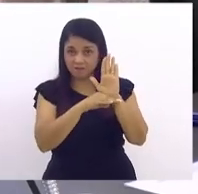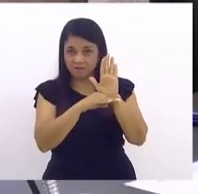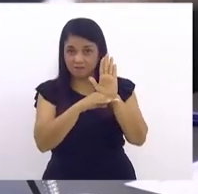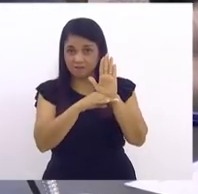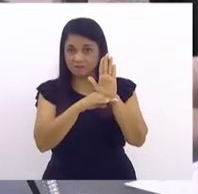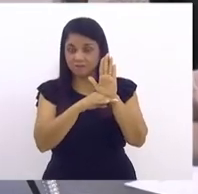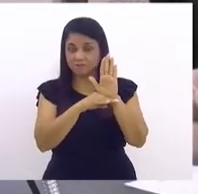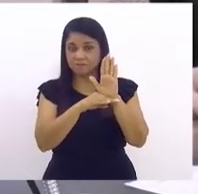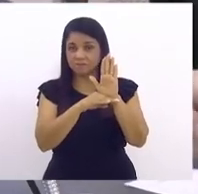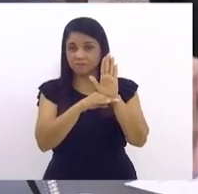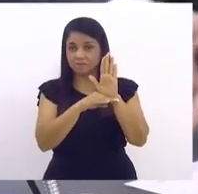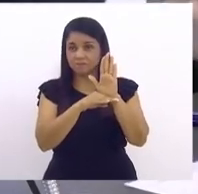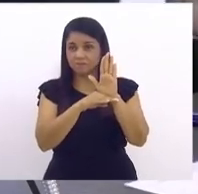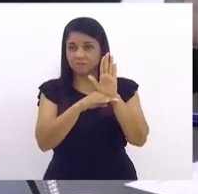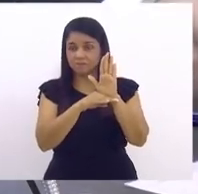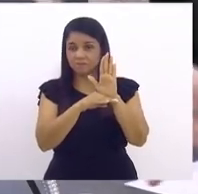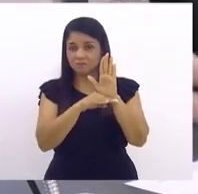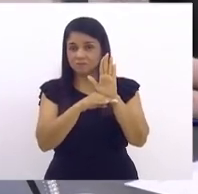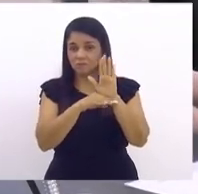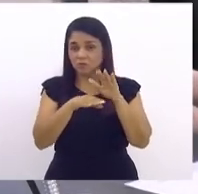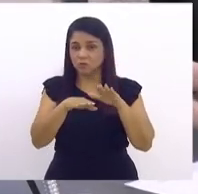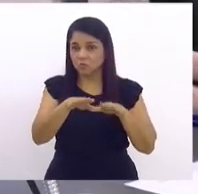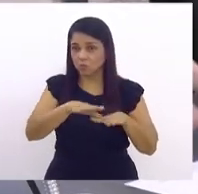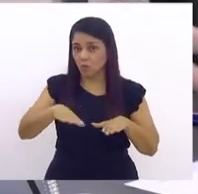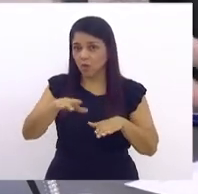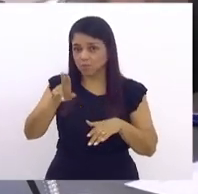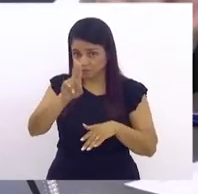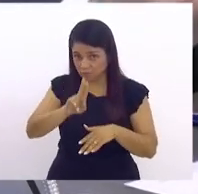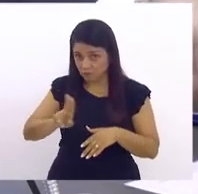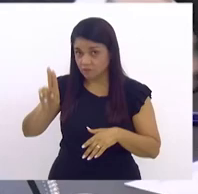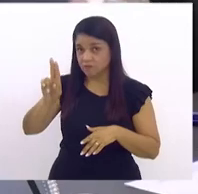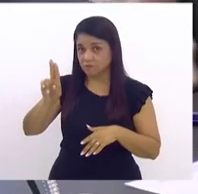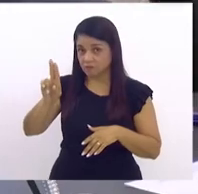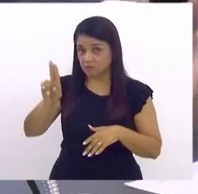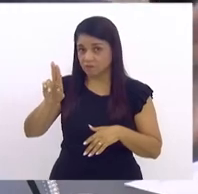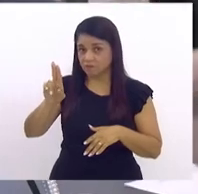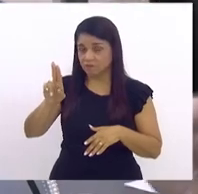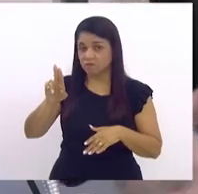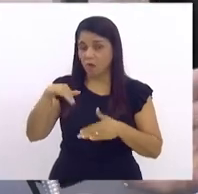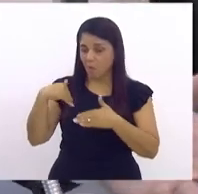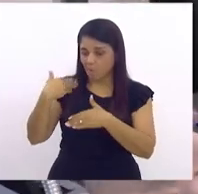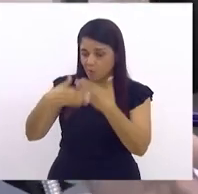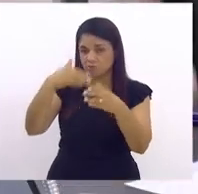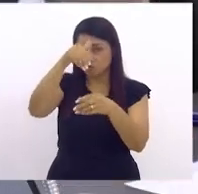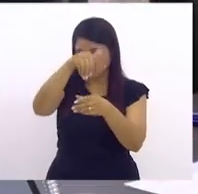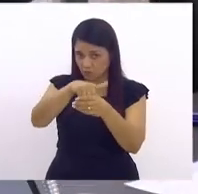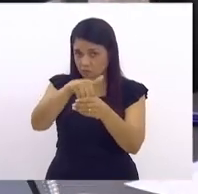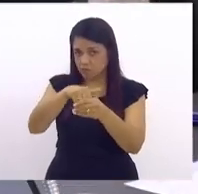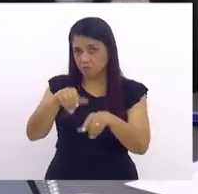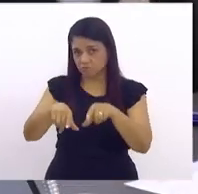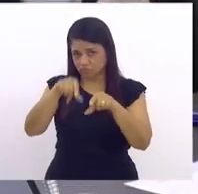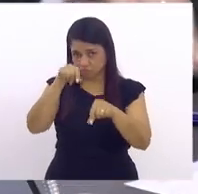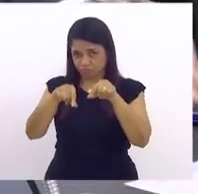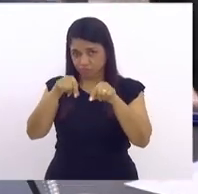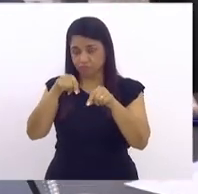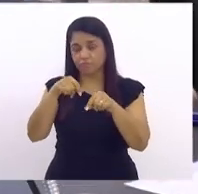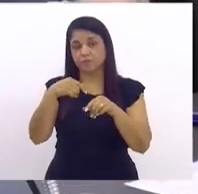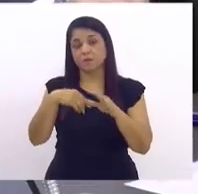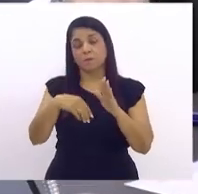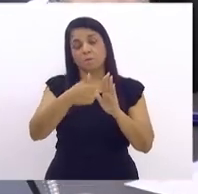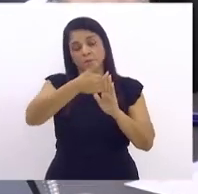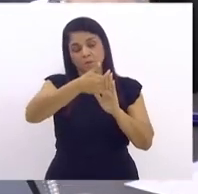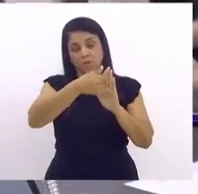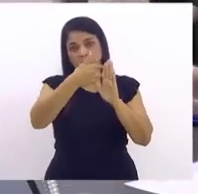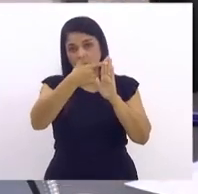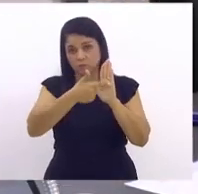a intenção do ambiente universitário, haja vista que fez o processo interno de escolha, primeiro, segundo, terceiro